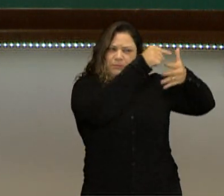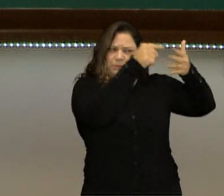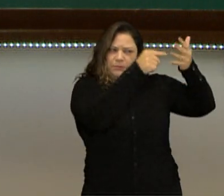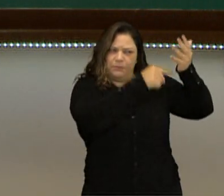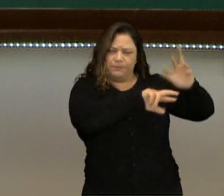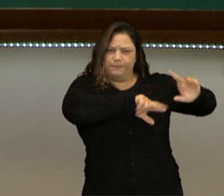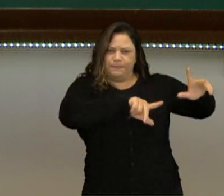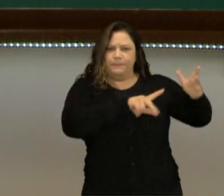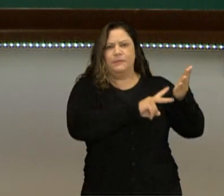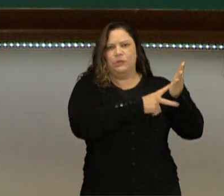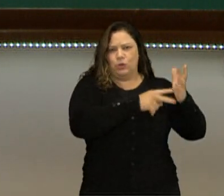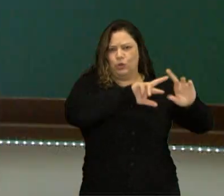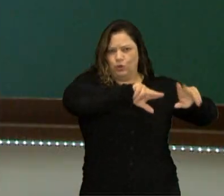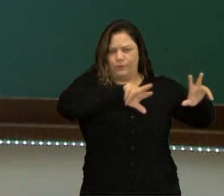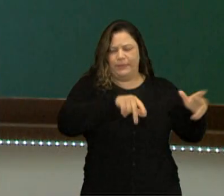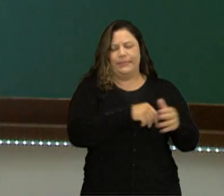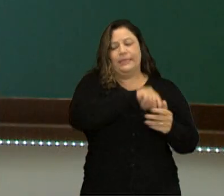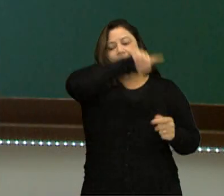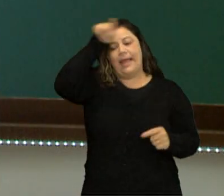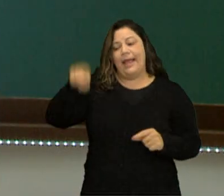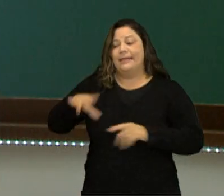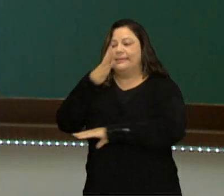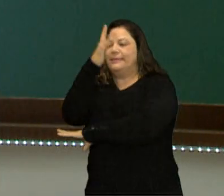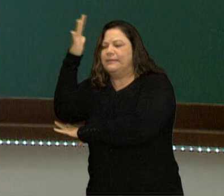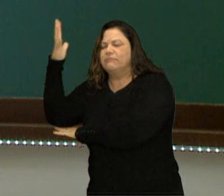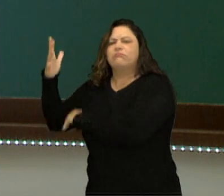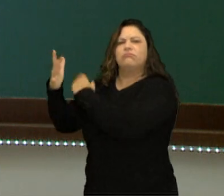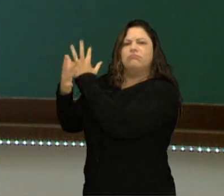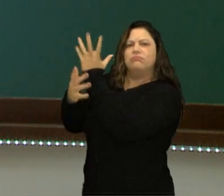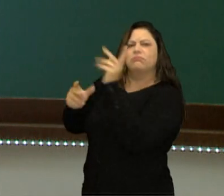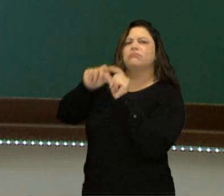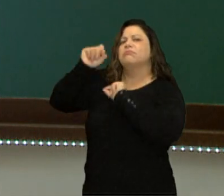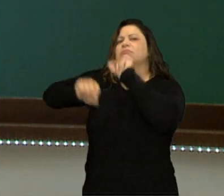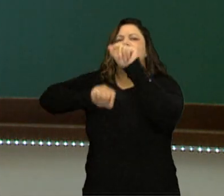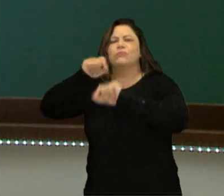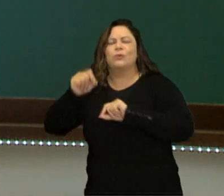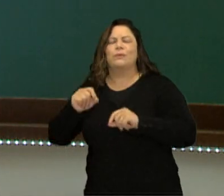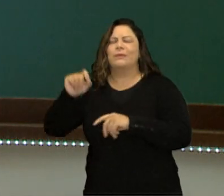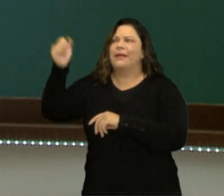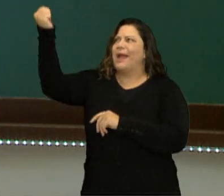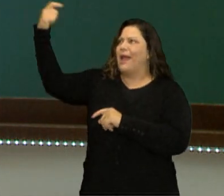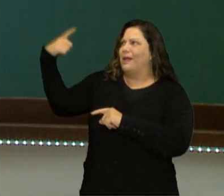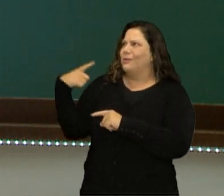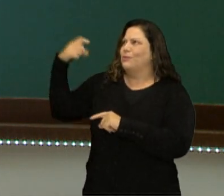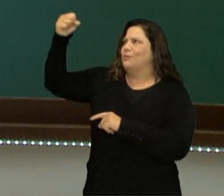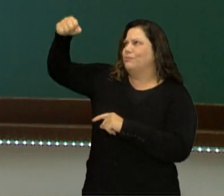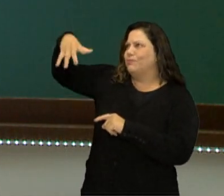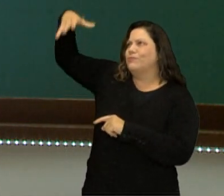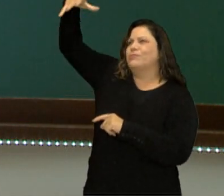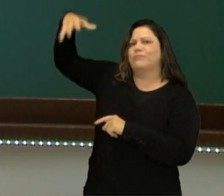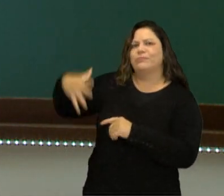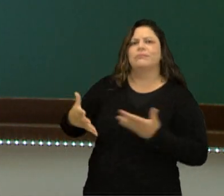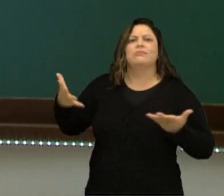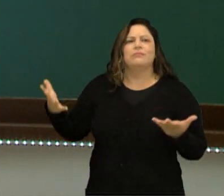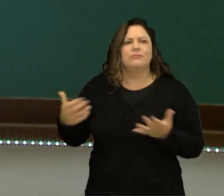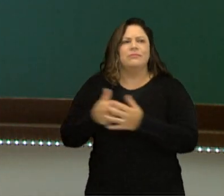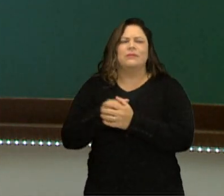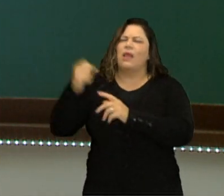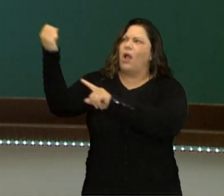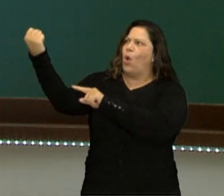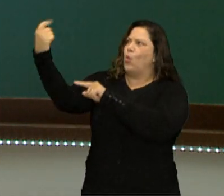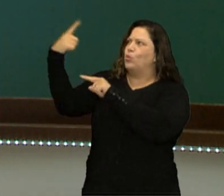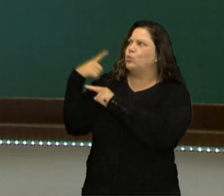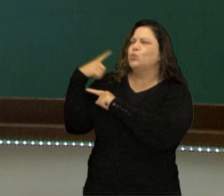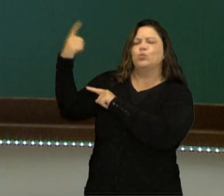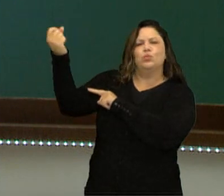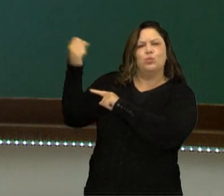ela vai estudar a natureza da luz. O que é luz? Olha só essa figura, né? Bem interessante, o Sol, pessoal,